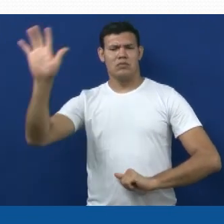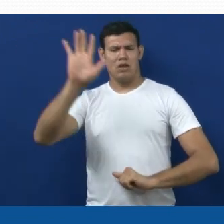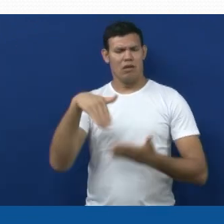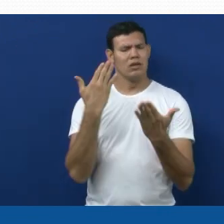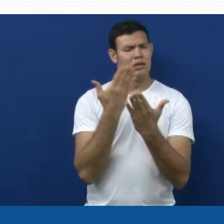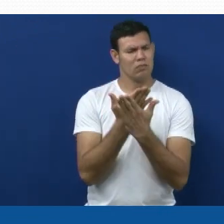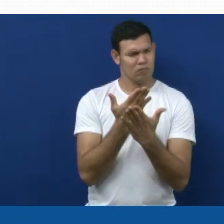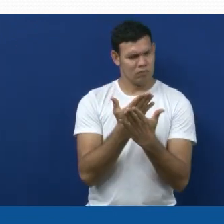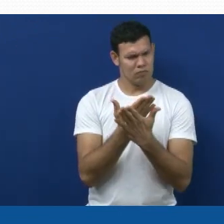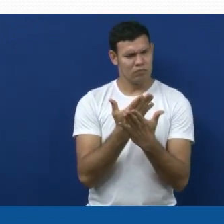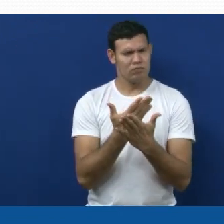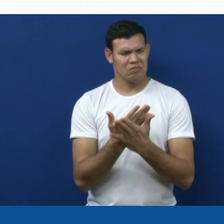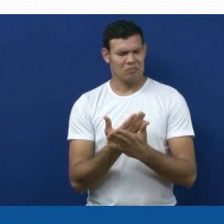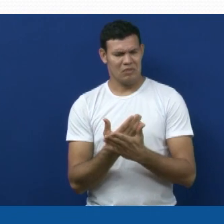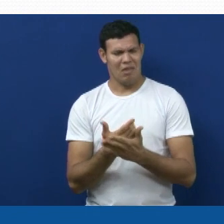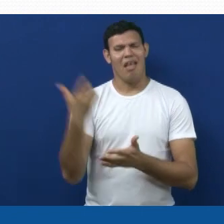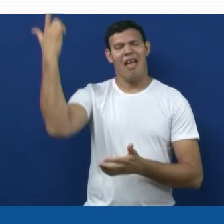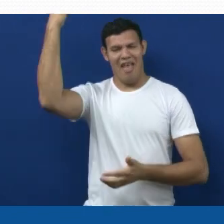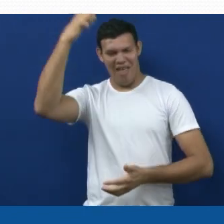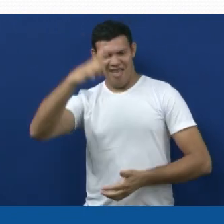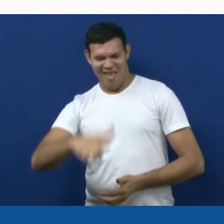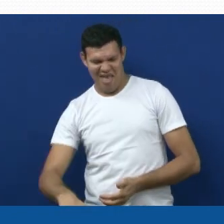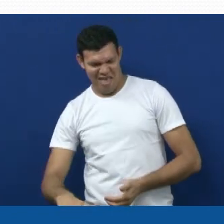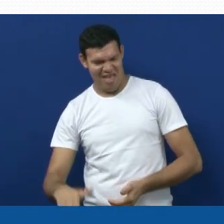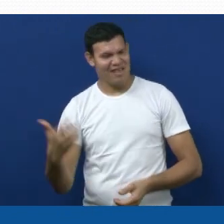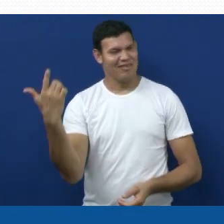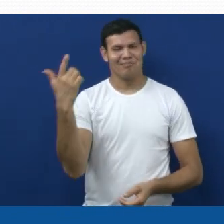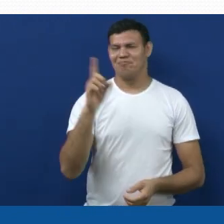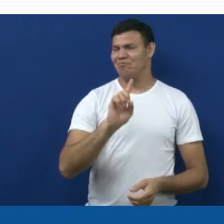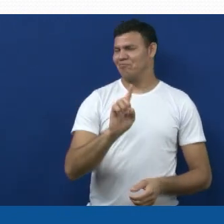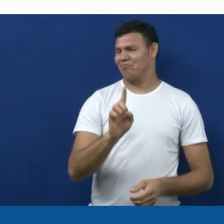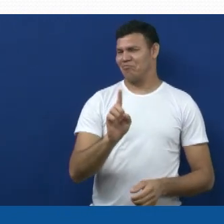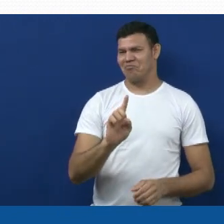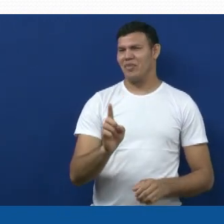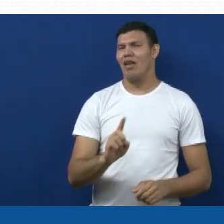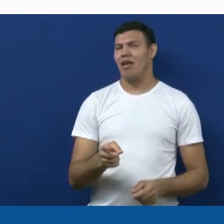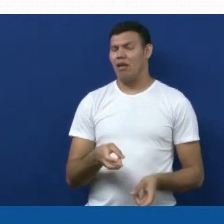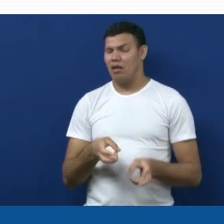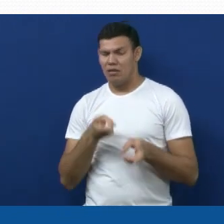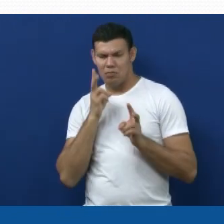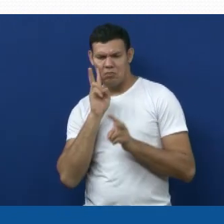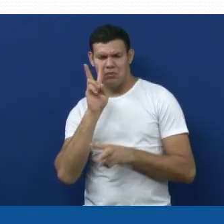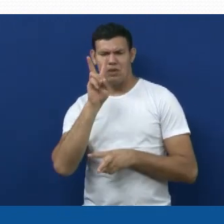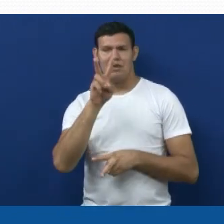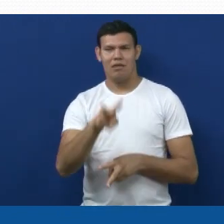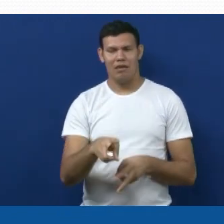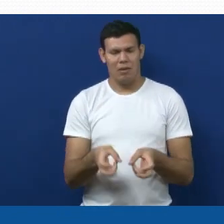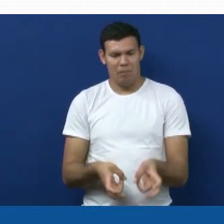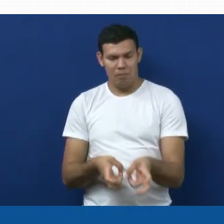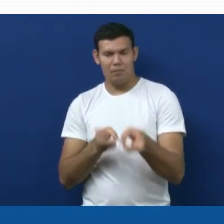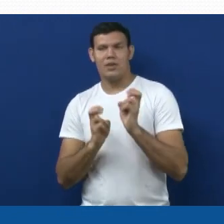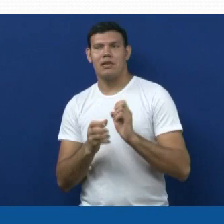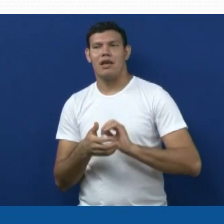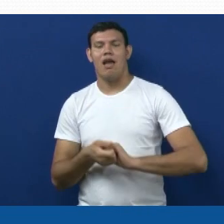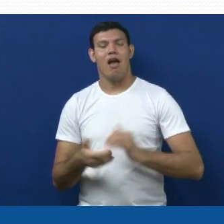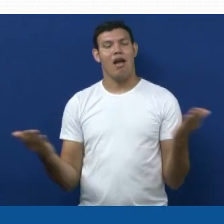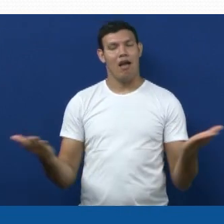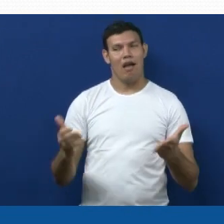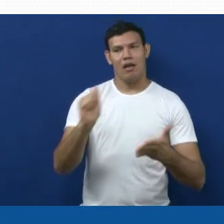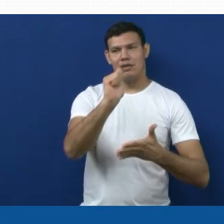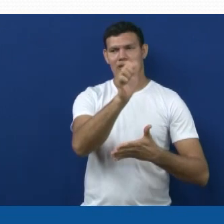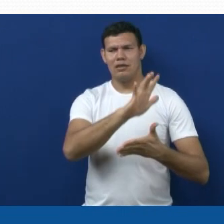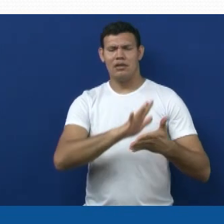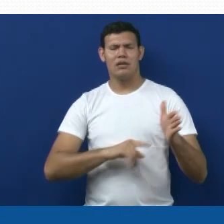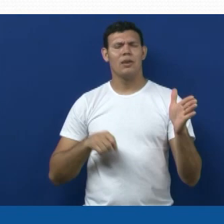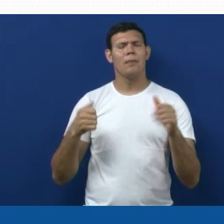gente estudou. E nem preciso repetir, porque você olhando, eu tenho certeza que já vai estar bem fixado. Vamos para as atividades? Bom,